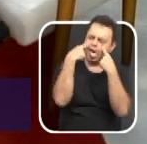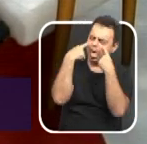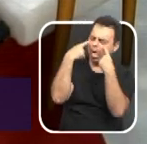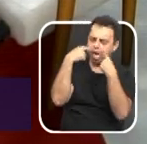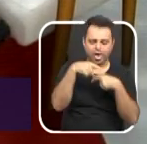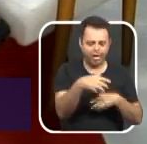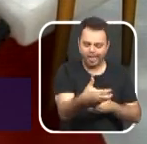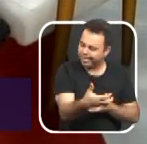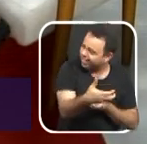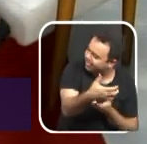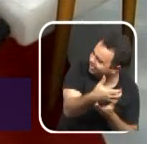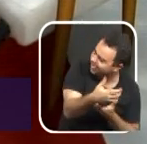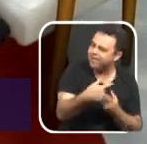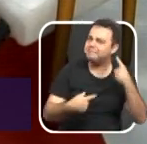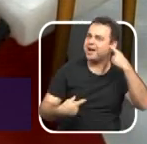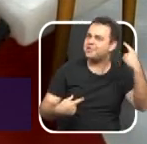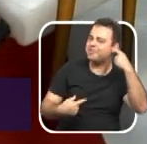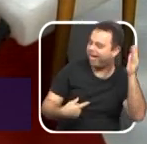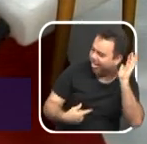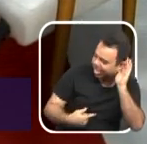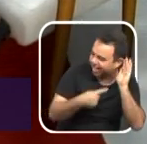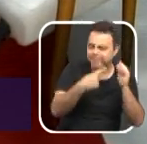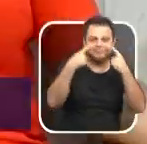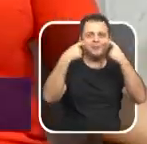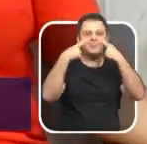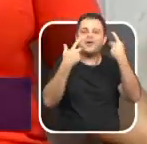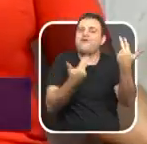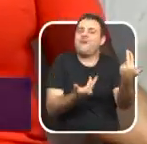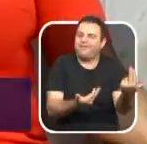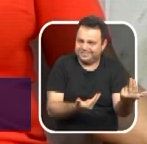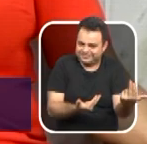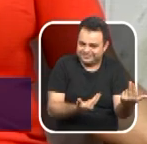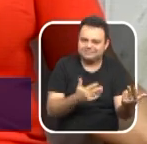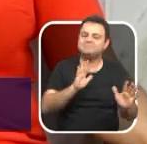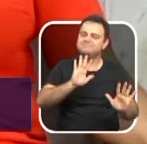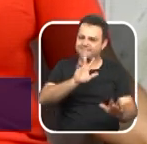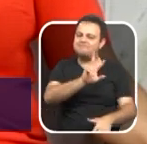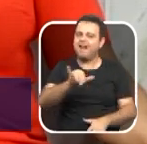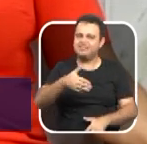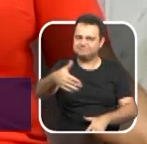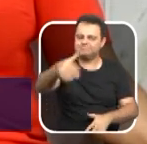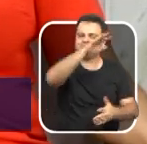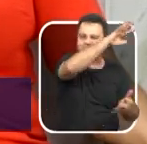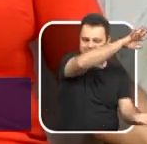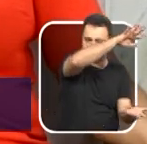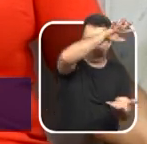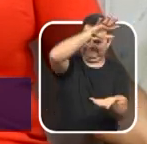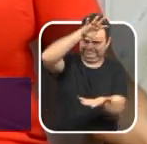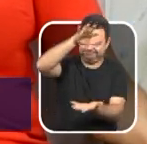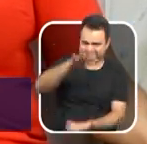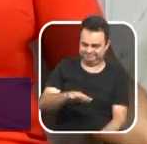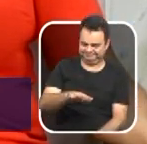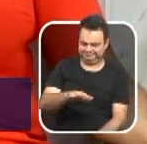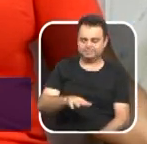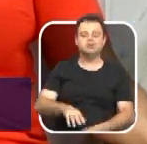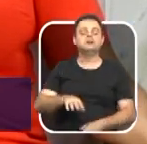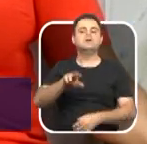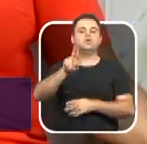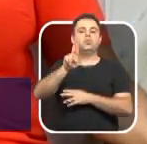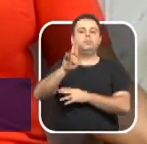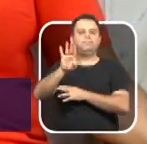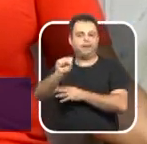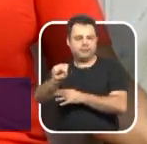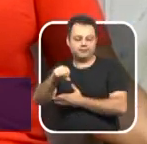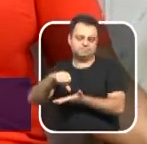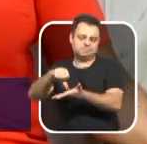temos 29 UBS, um hospital público, e eles estarão se organizando para que os grupos de